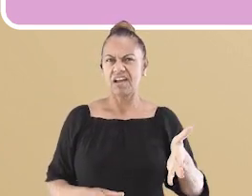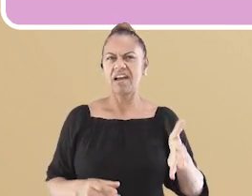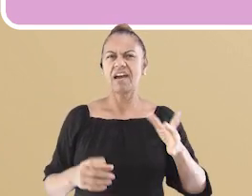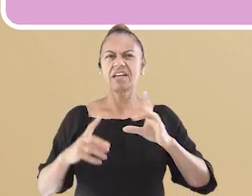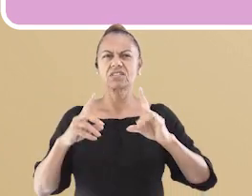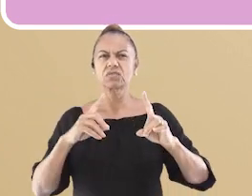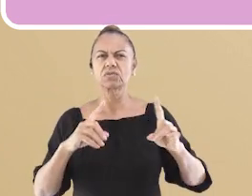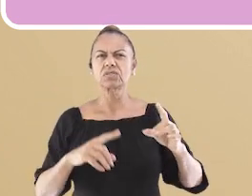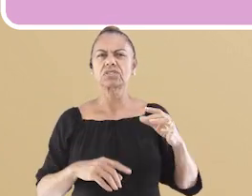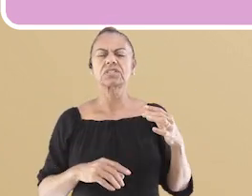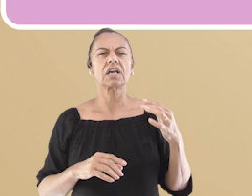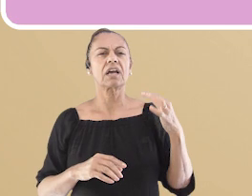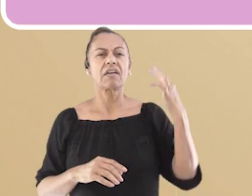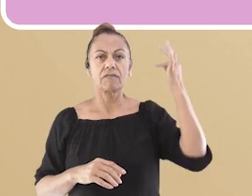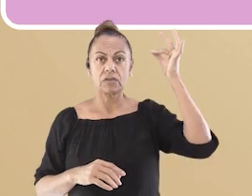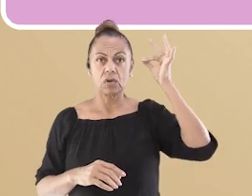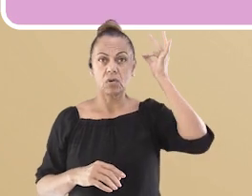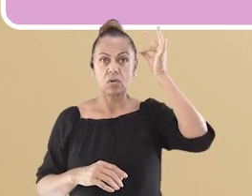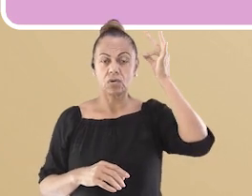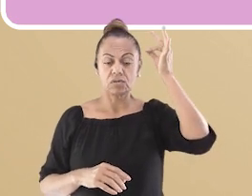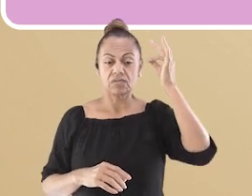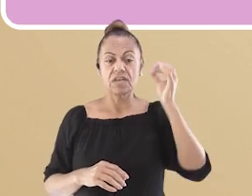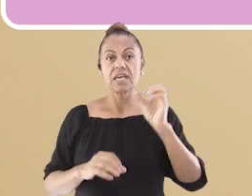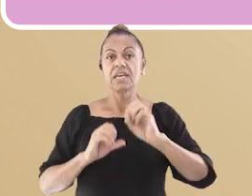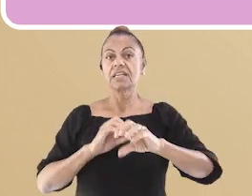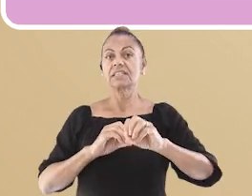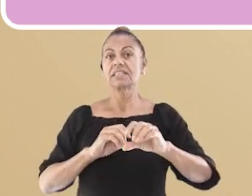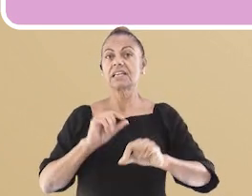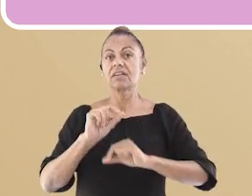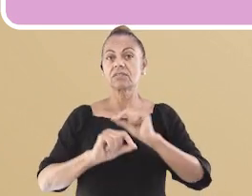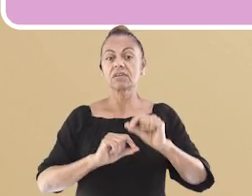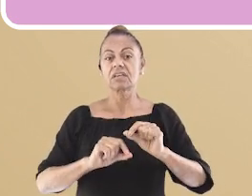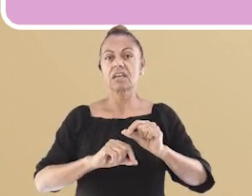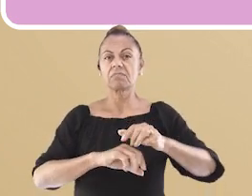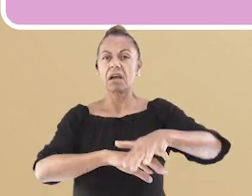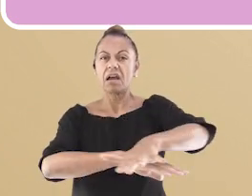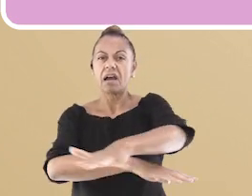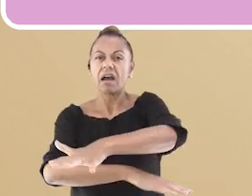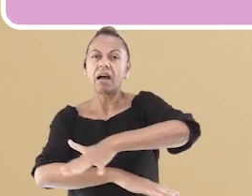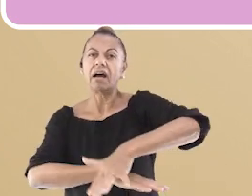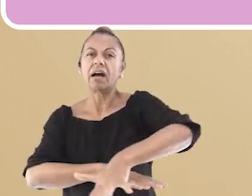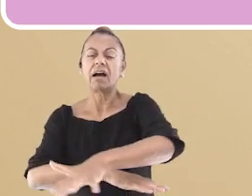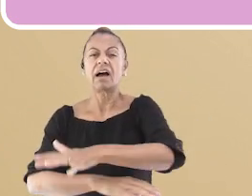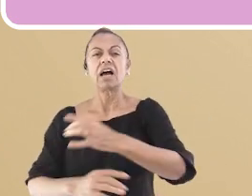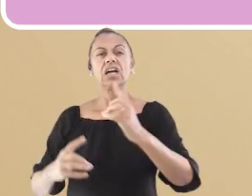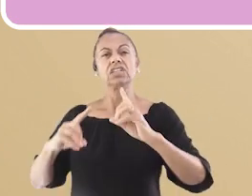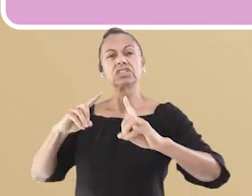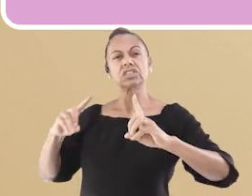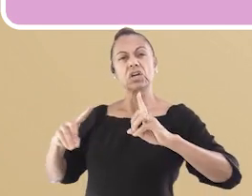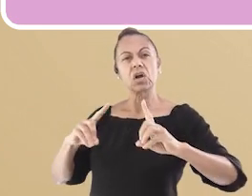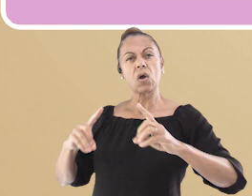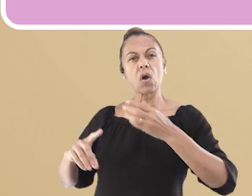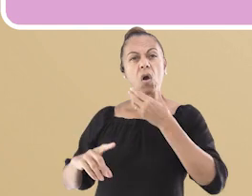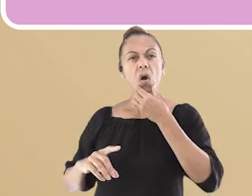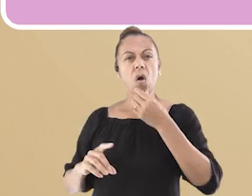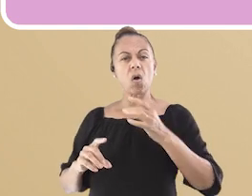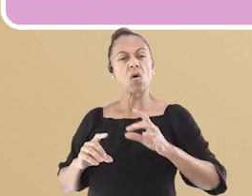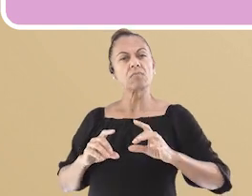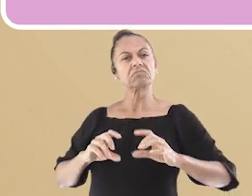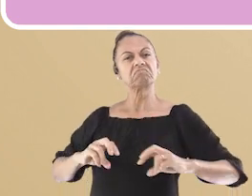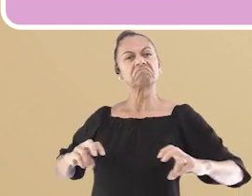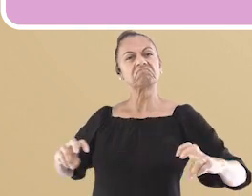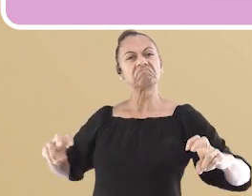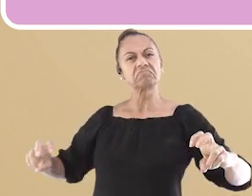justiça, a amizade e o amor. Sócrates ensinava na Ágora, espaço público de